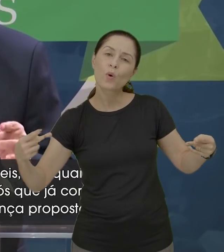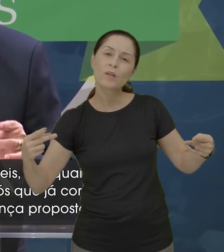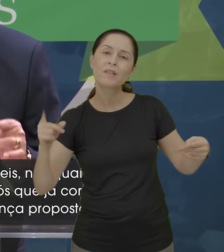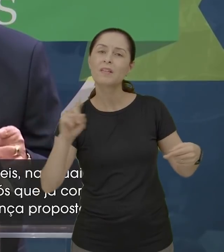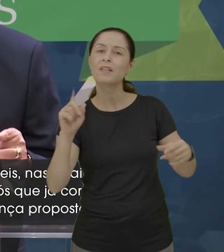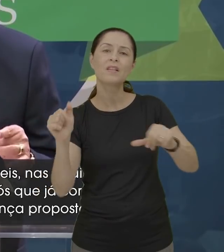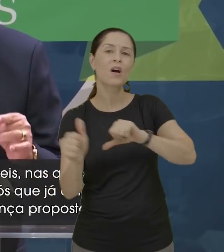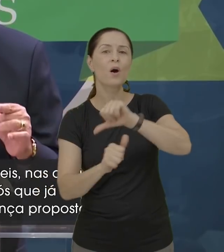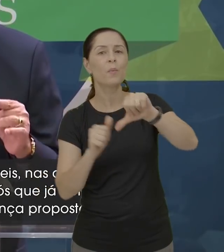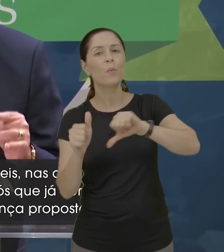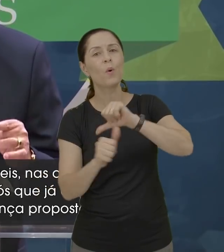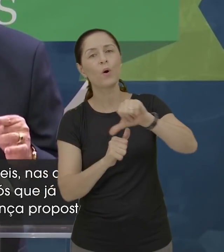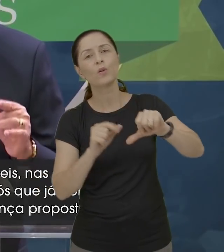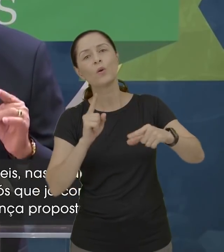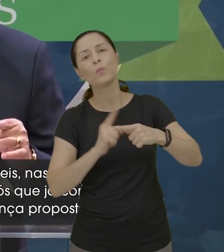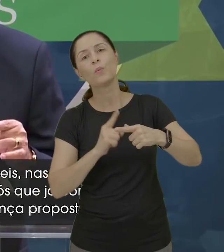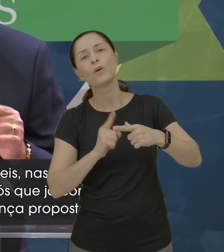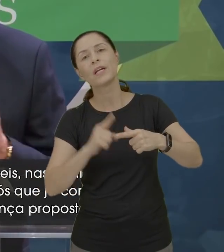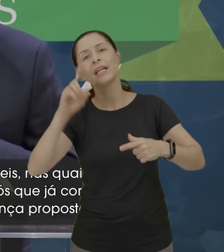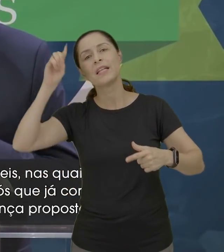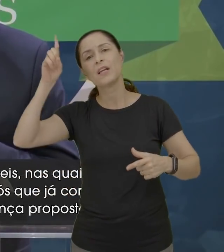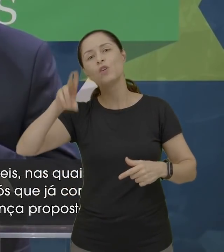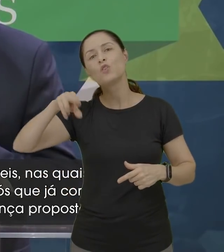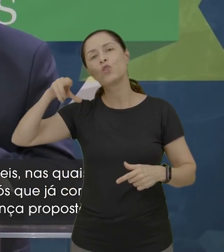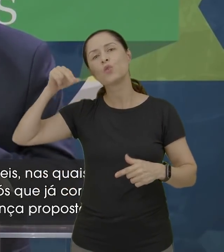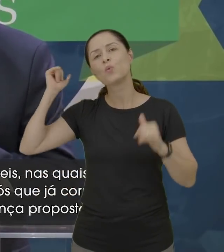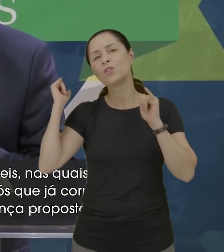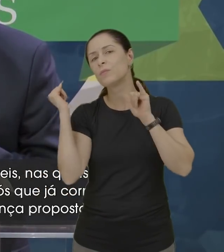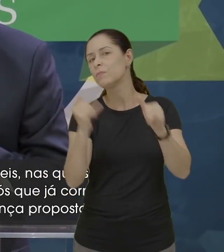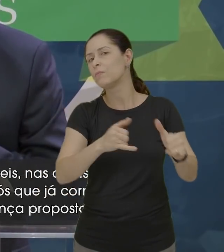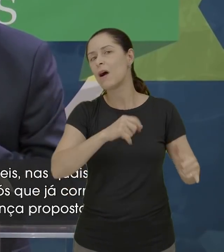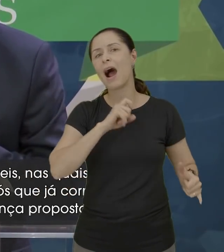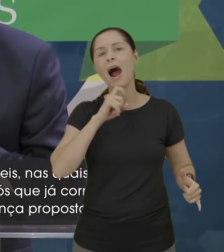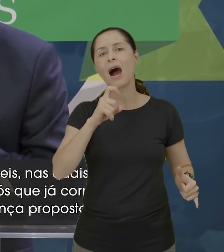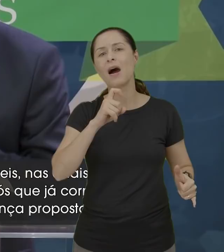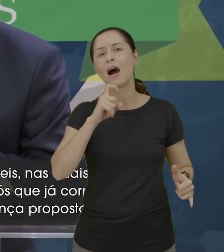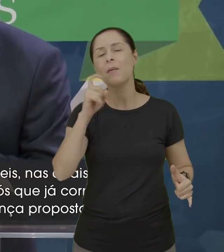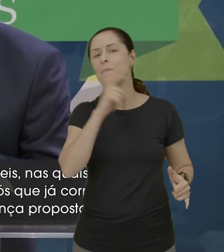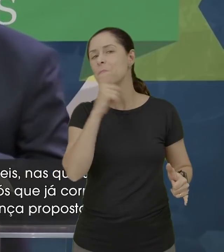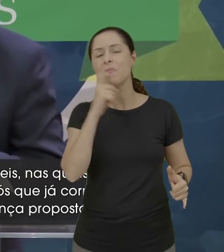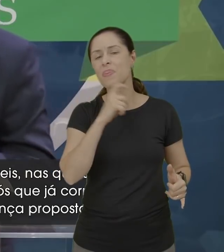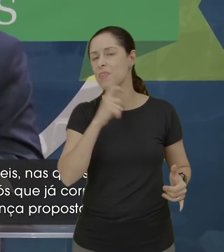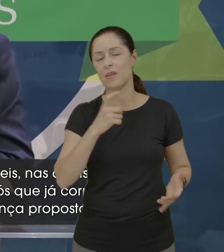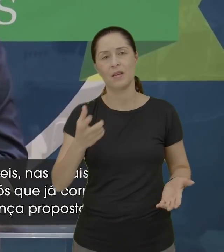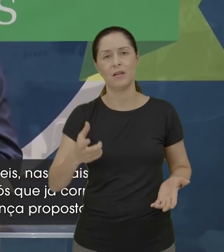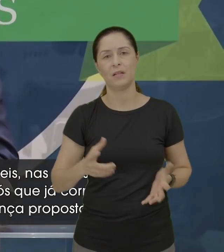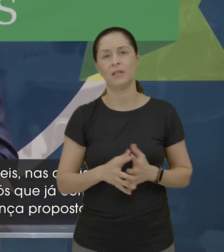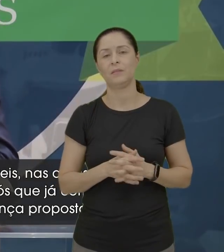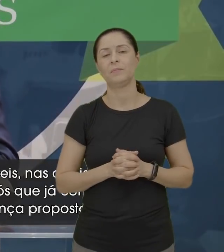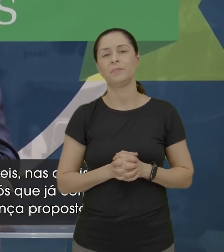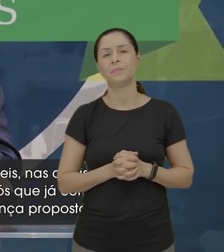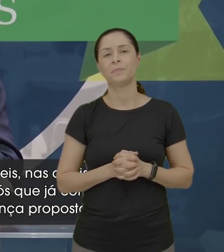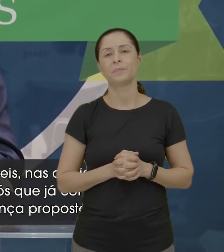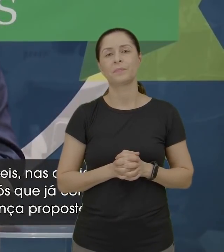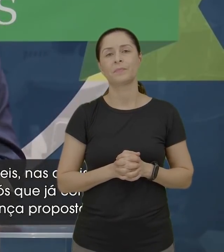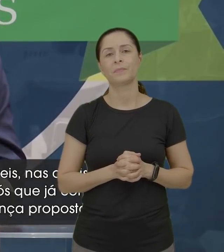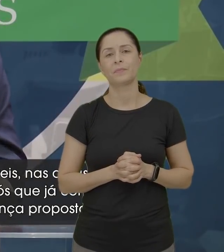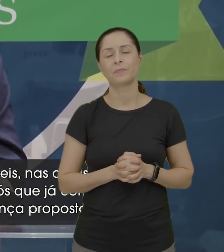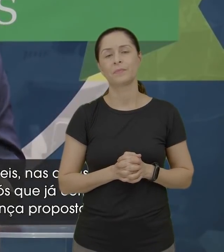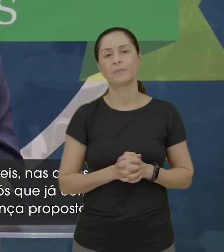fortemente tenhamos nós que já corremos para o refúgio, a fim de lançar mão da esperança proposta. Então deixa eu fazer uma pergunta para